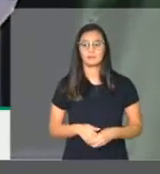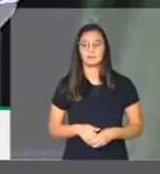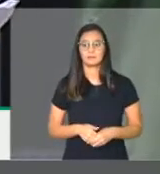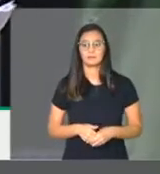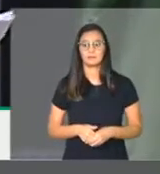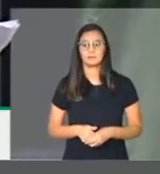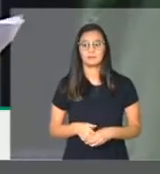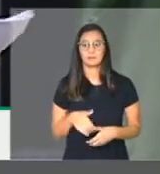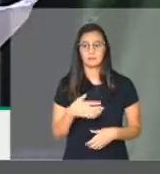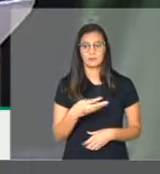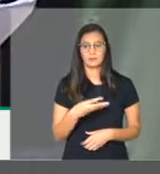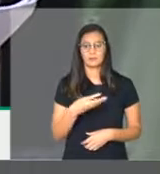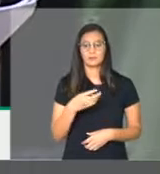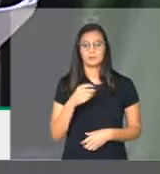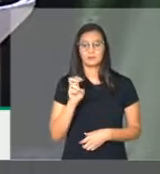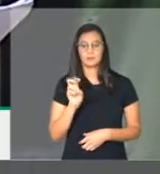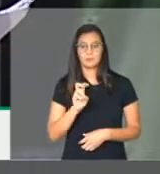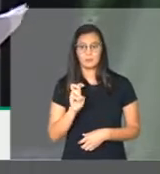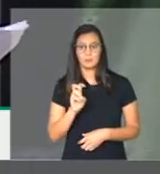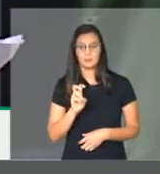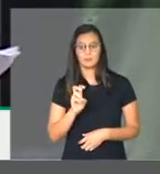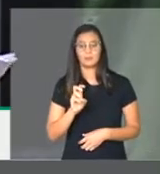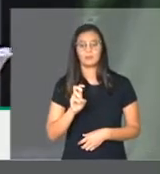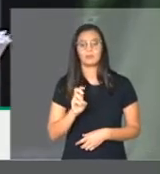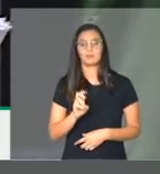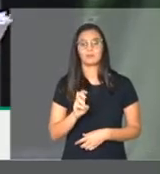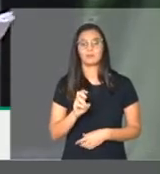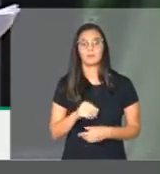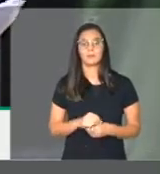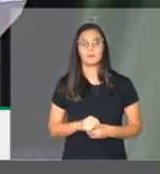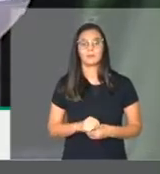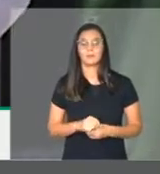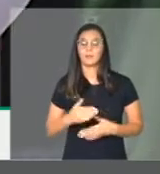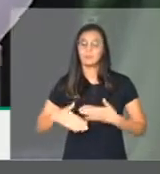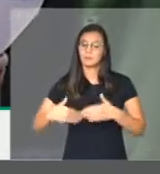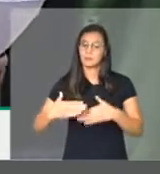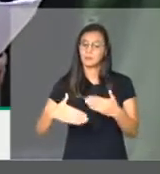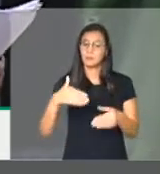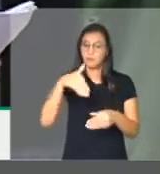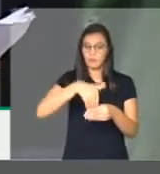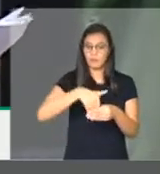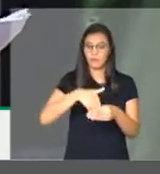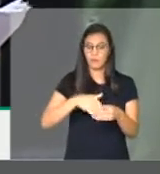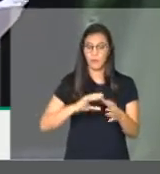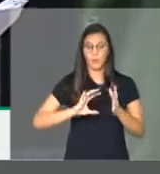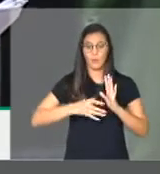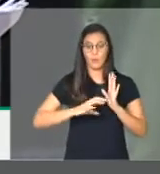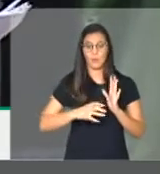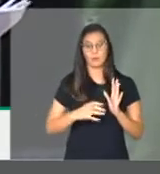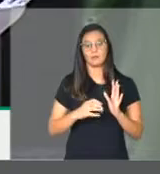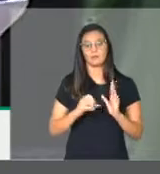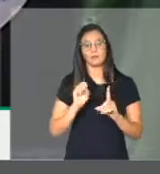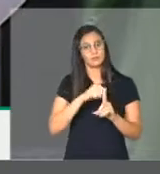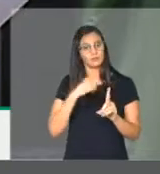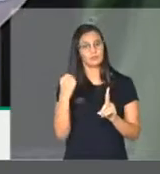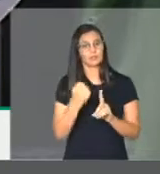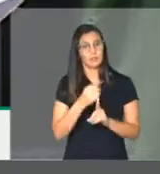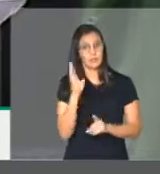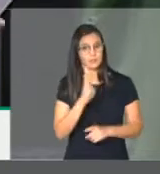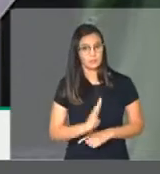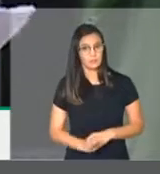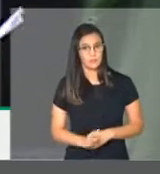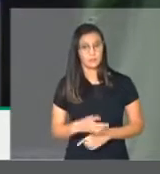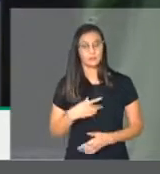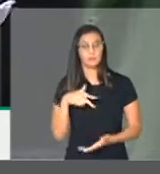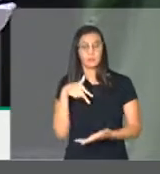55ª legislatura e seu pobre legado. Durante o processo eleitoral, o Partido Socialista Brasileiro se posicionou